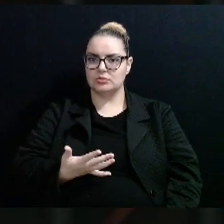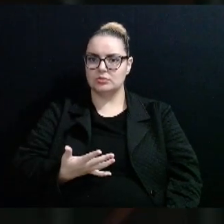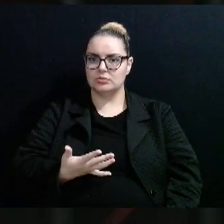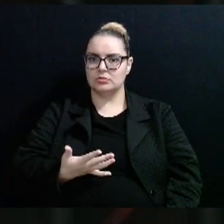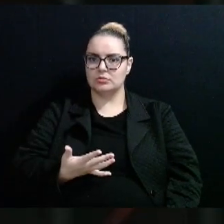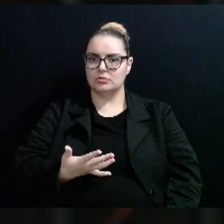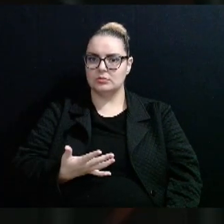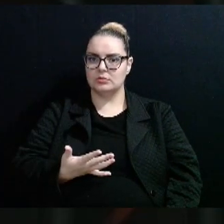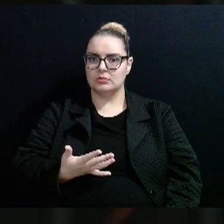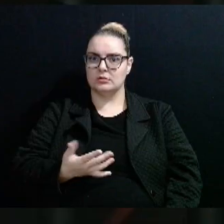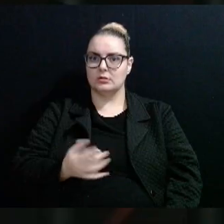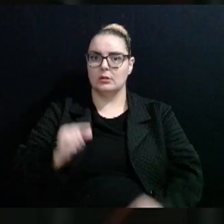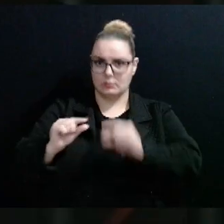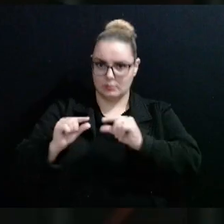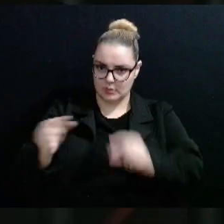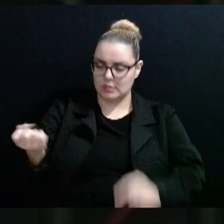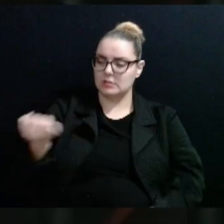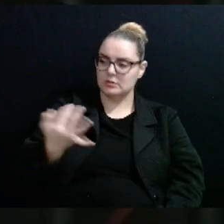pequenas quantidades, aliás,